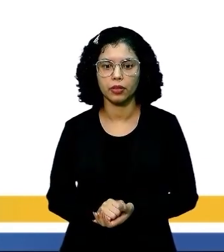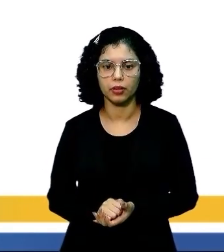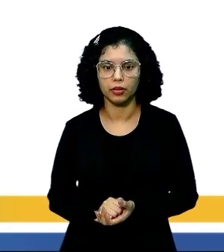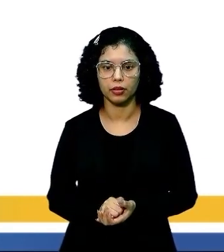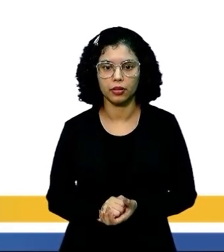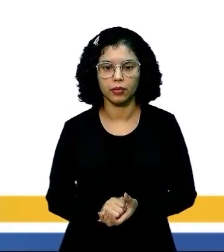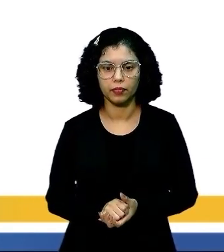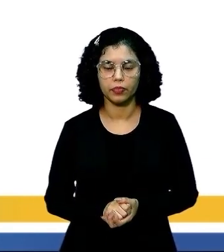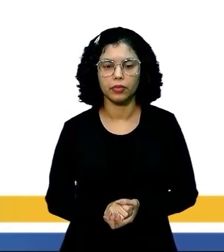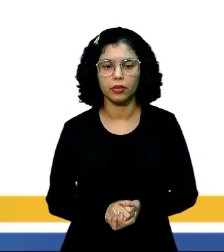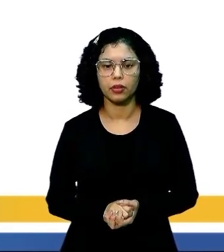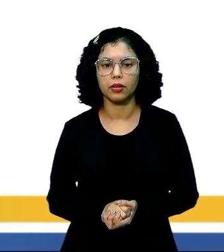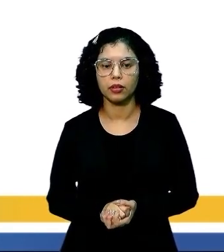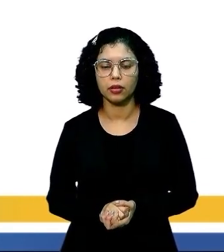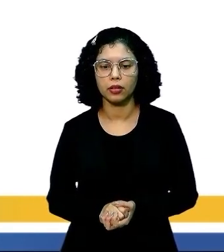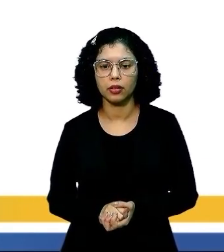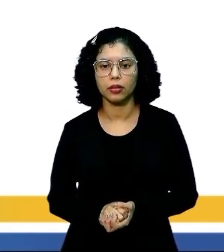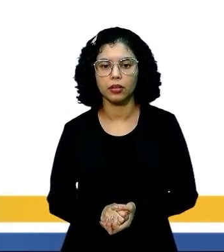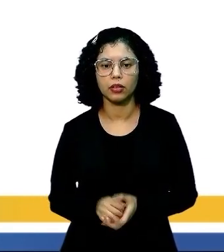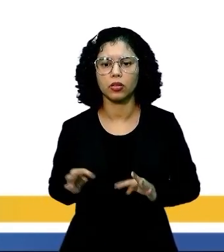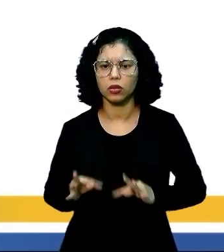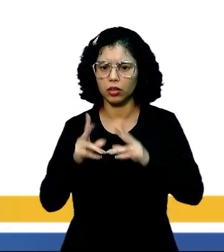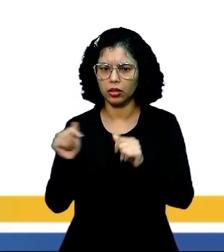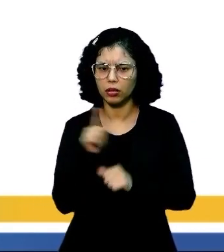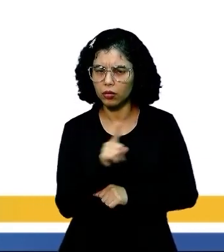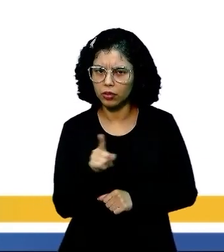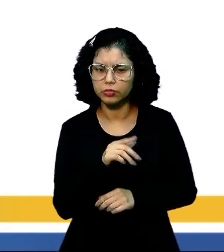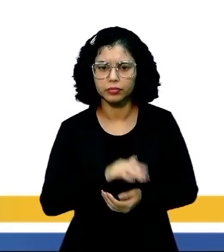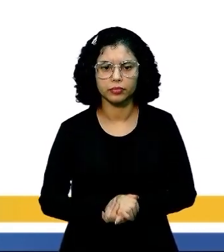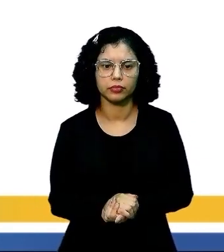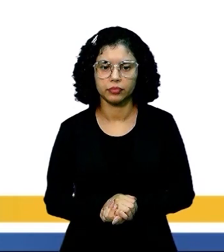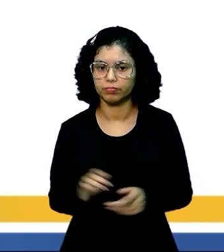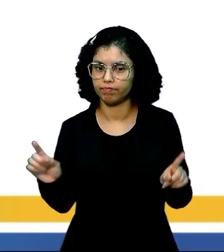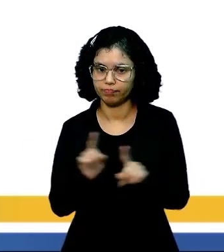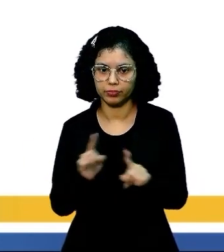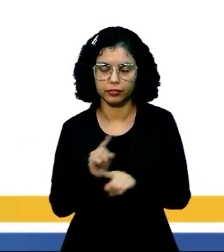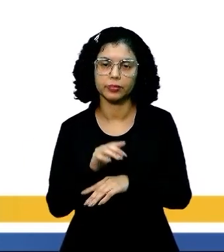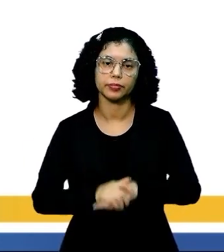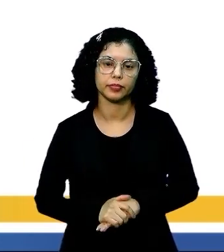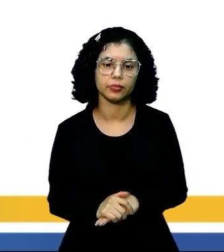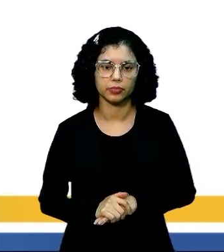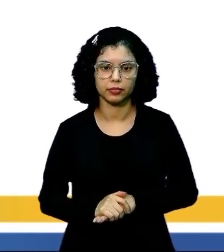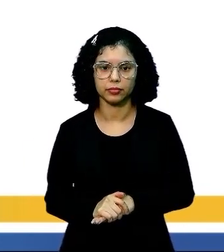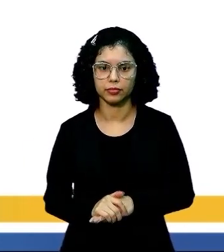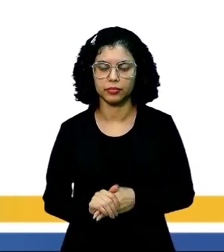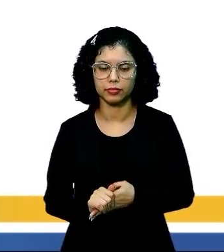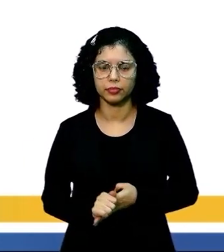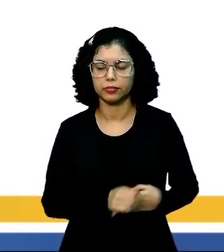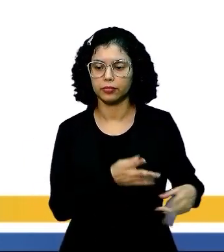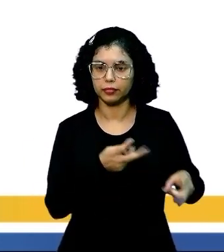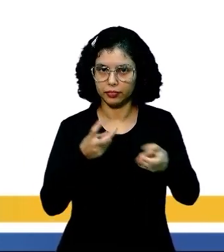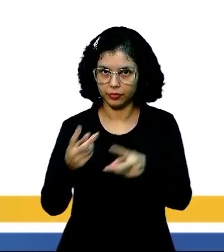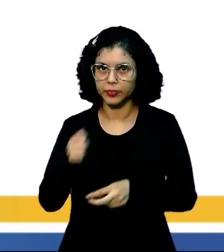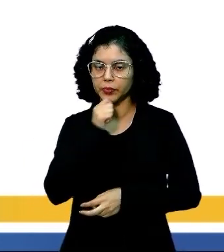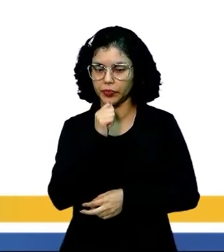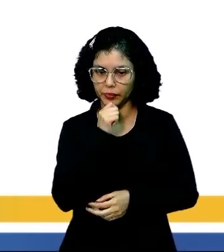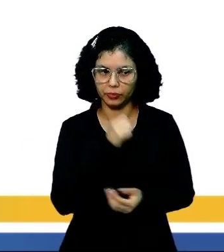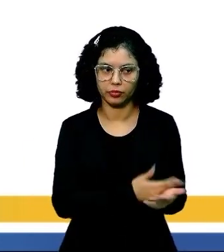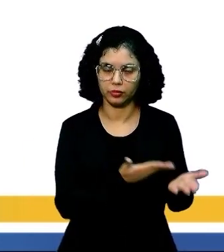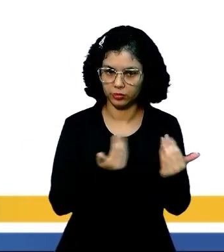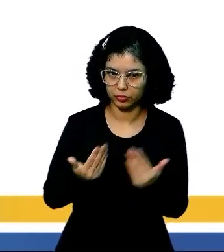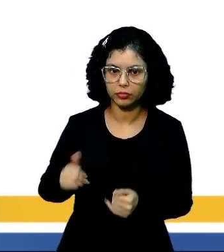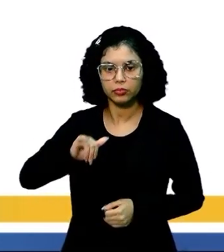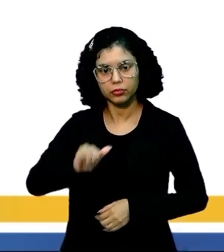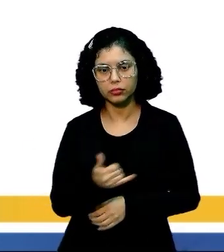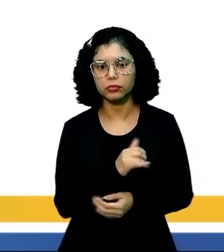é esse, né? Aproveitar todas as oportunidades? Também não, né, galera? Observamos que apesar de ter jovens que